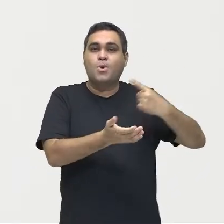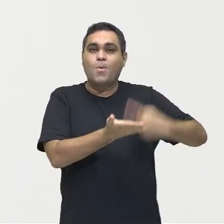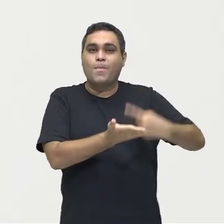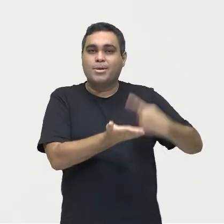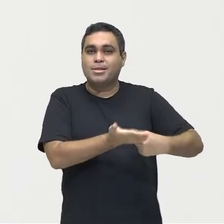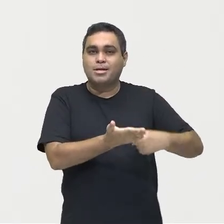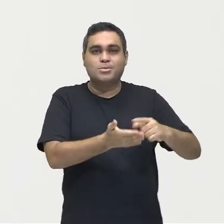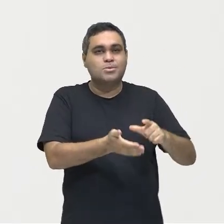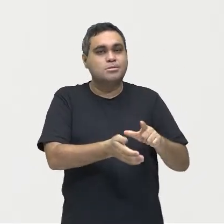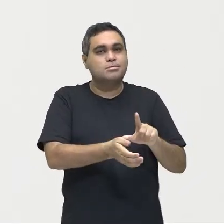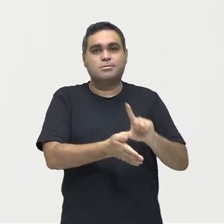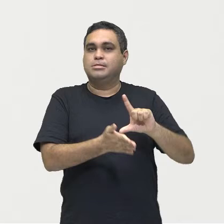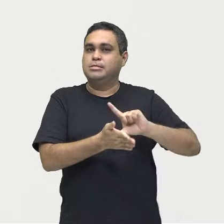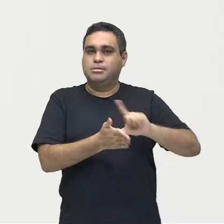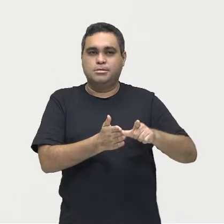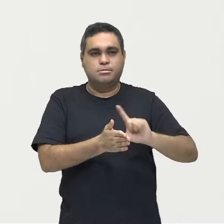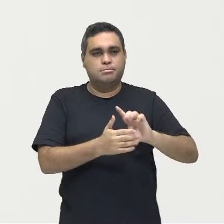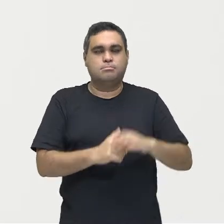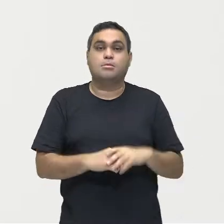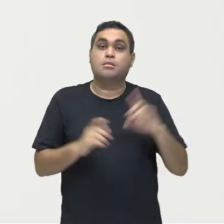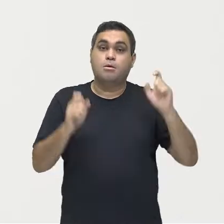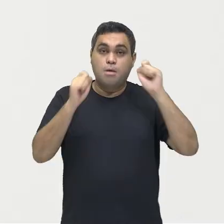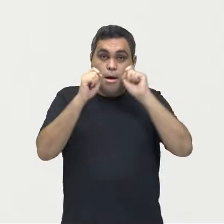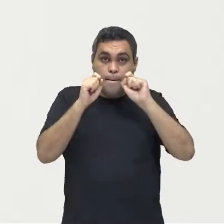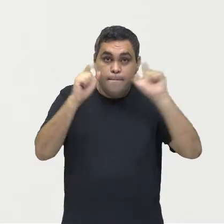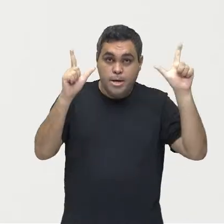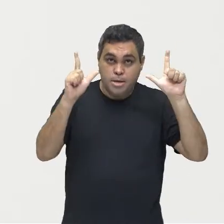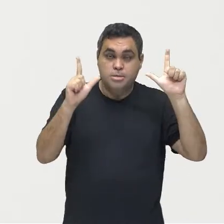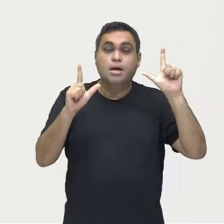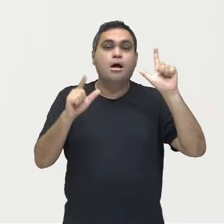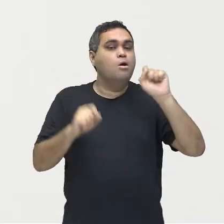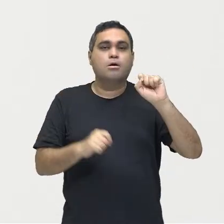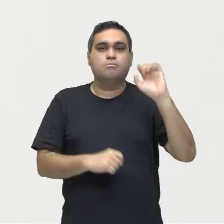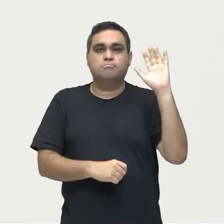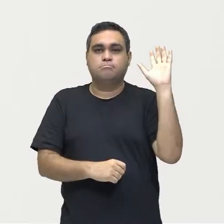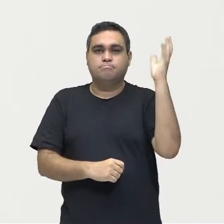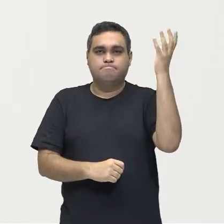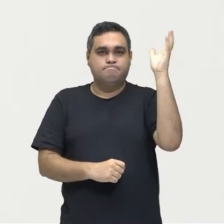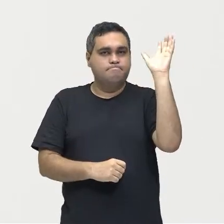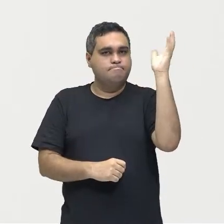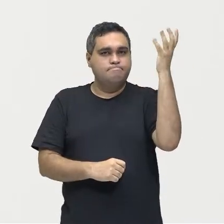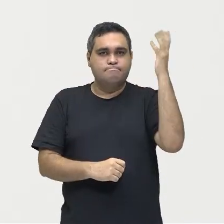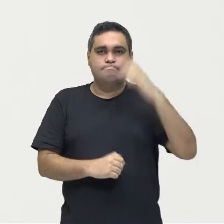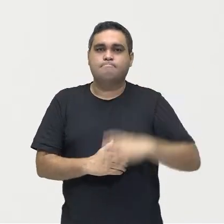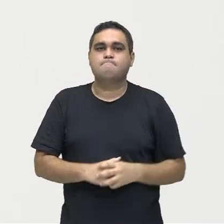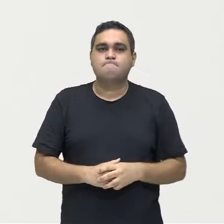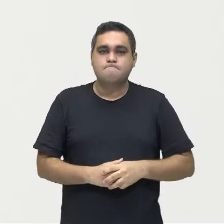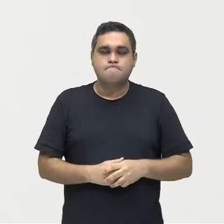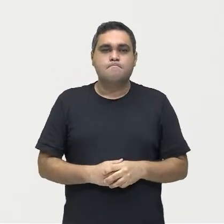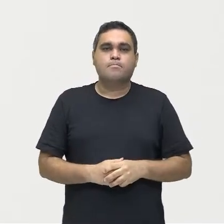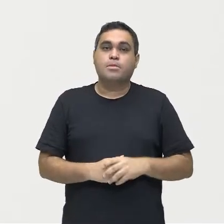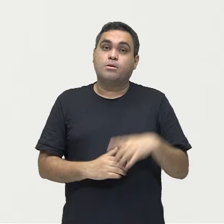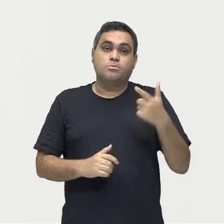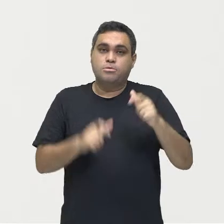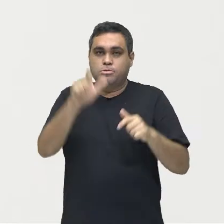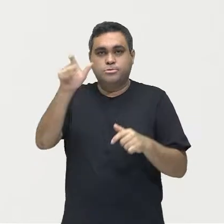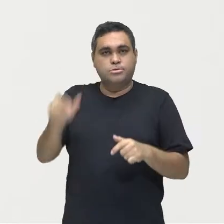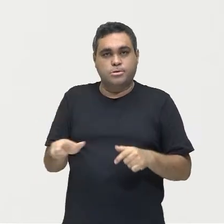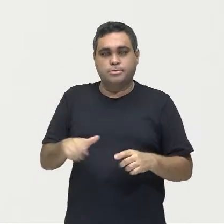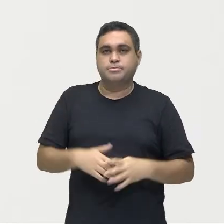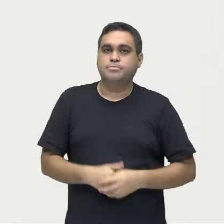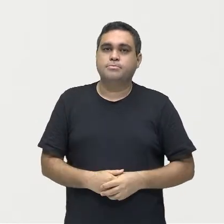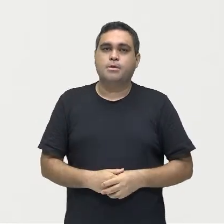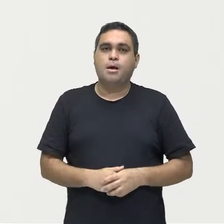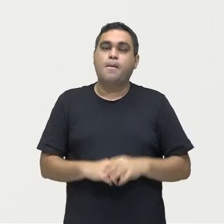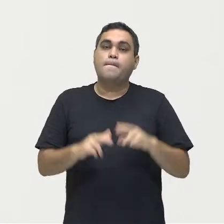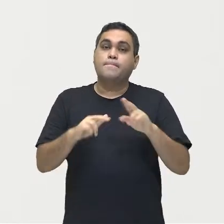amanhecer é um fenômeno natural, um fenômeno da natureza. Aqui não possui sujeito. Por quê, professora? Porque este verbo